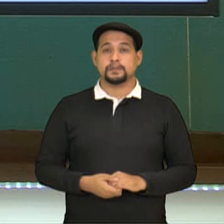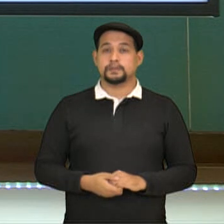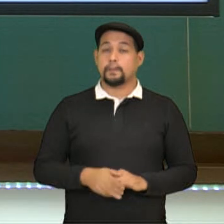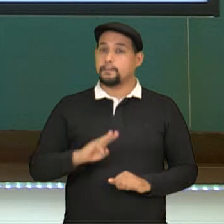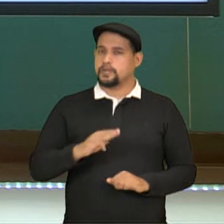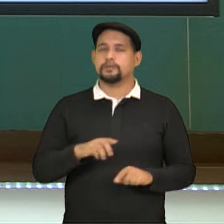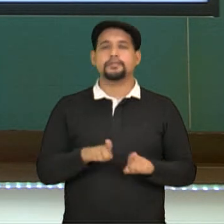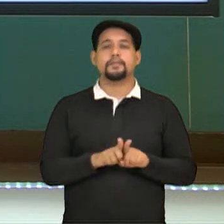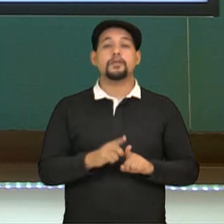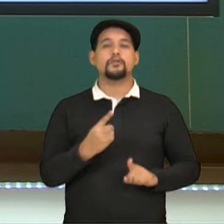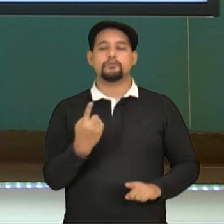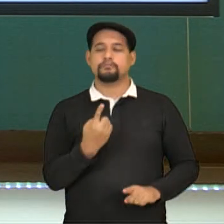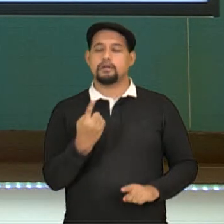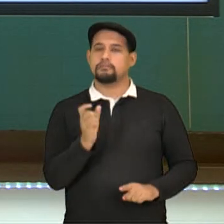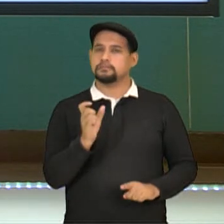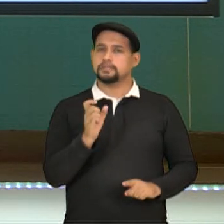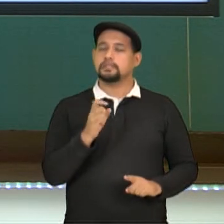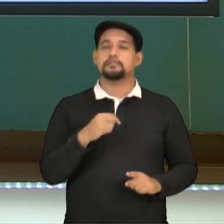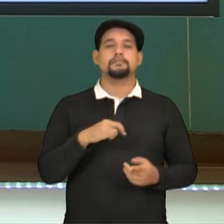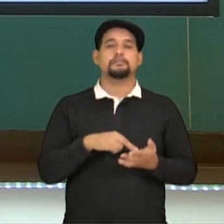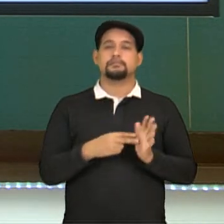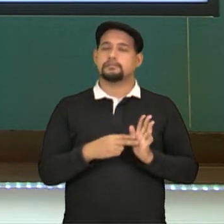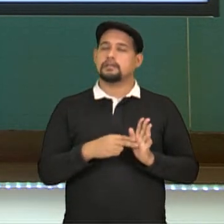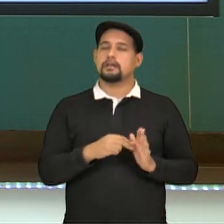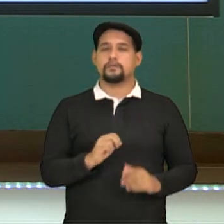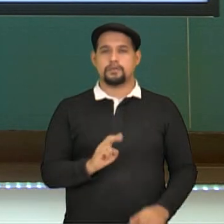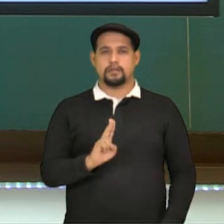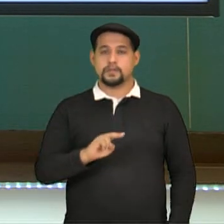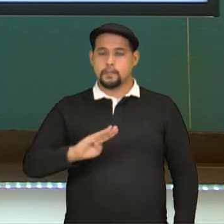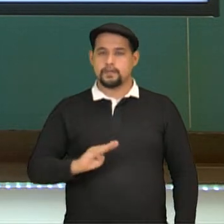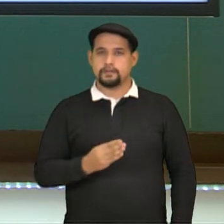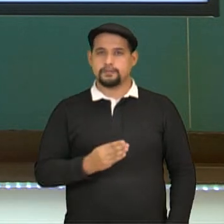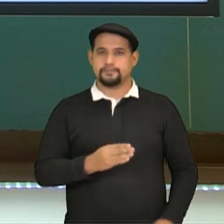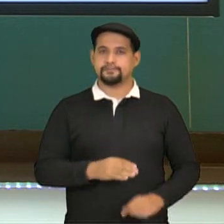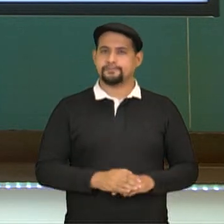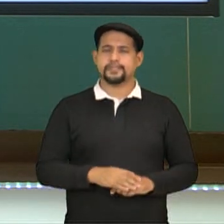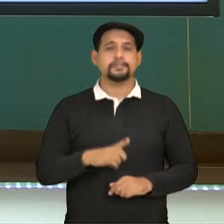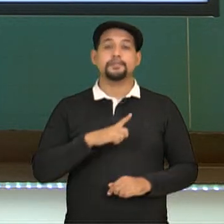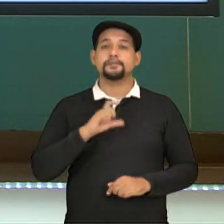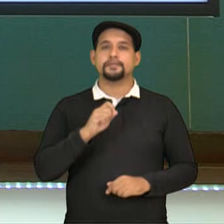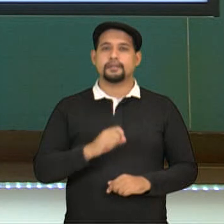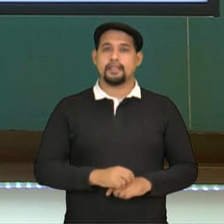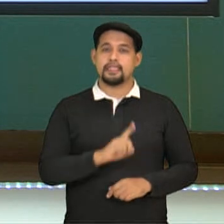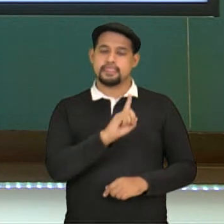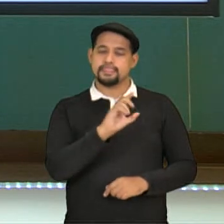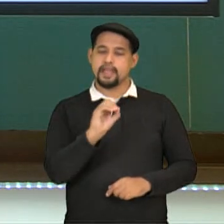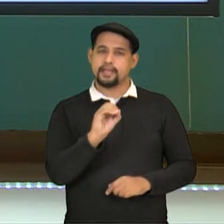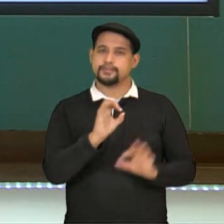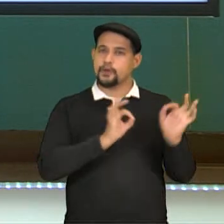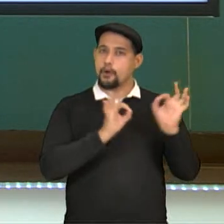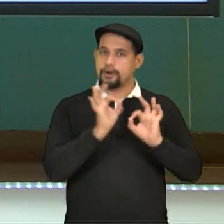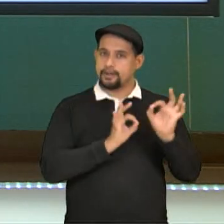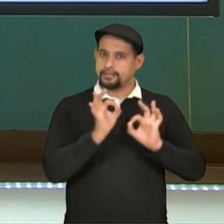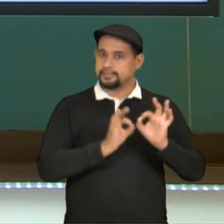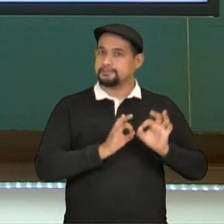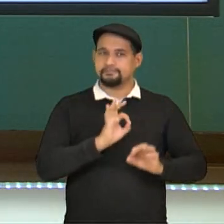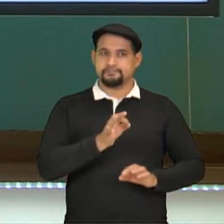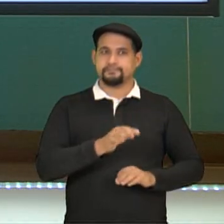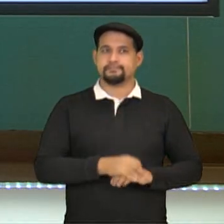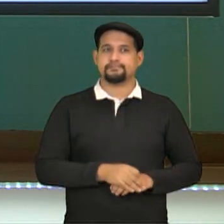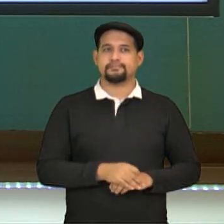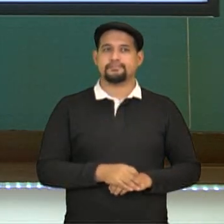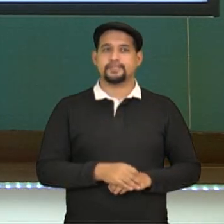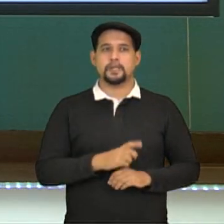milhão. E mais uma aqui na unidade de bilhão. Então, eu tenho 10 ordens. Então, aqui